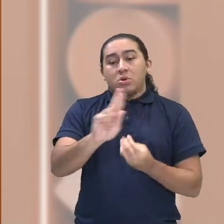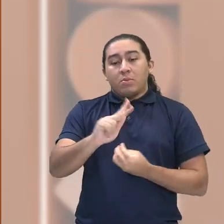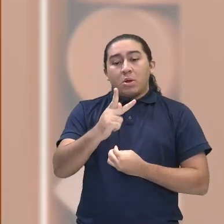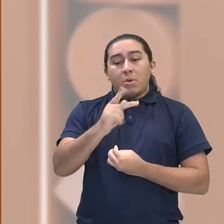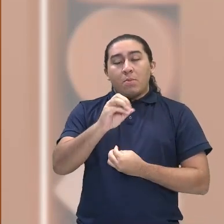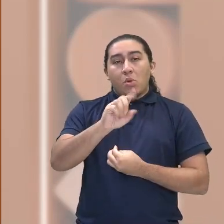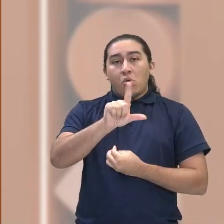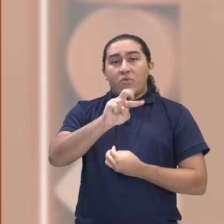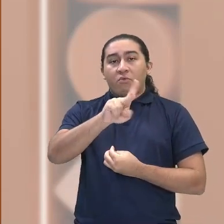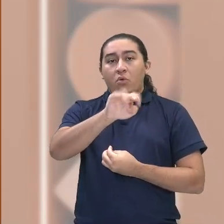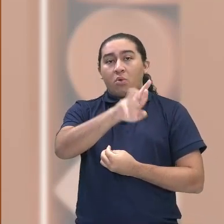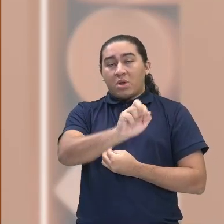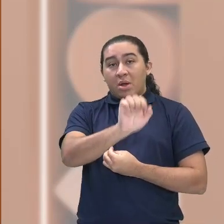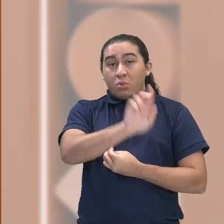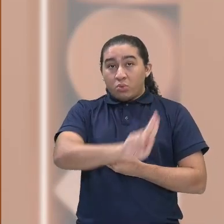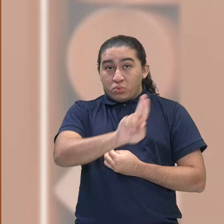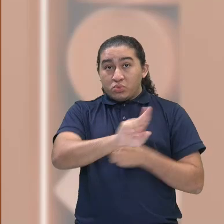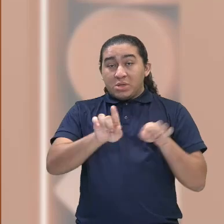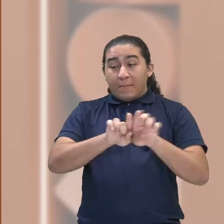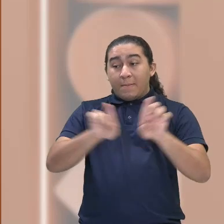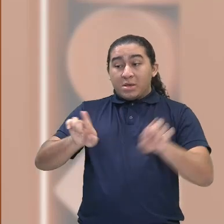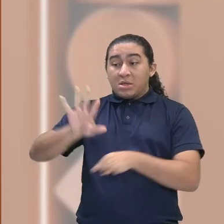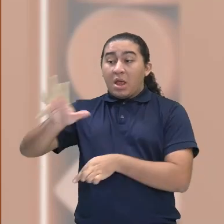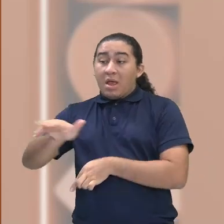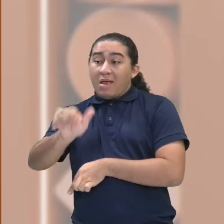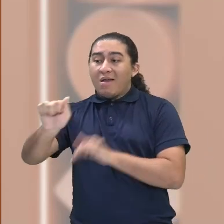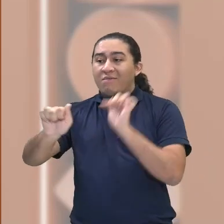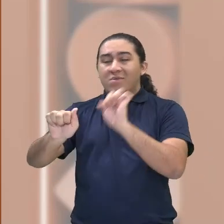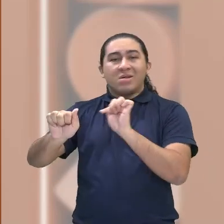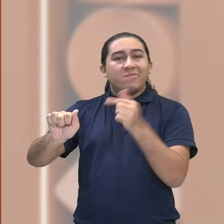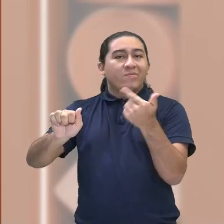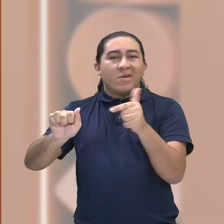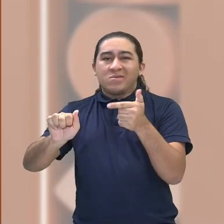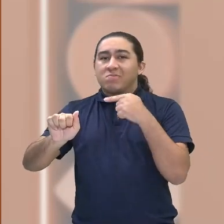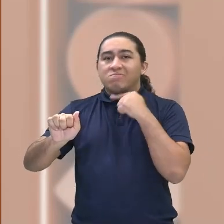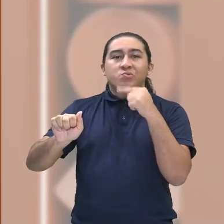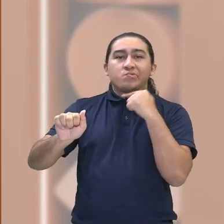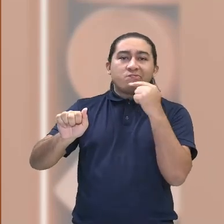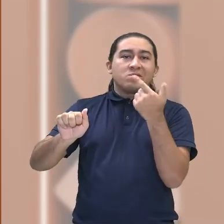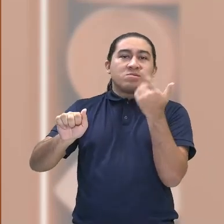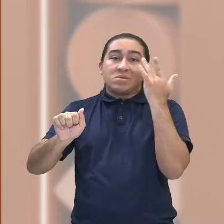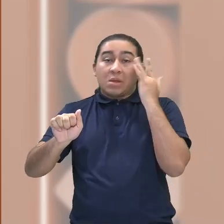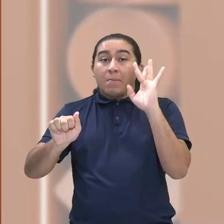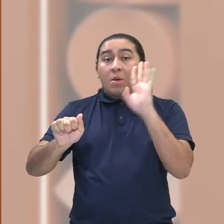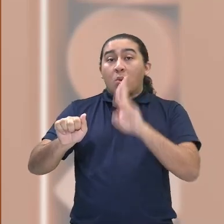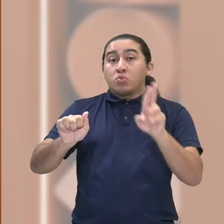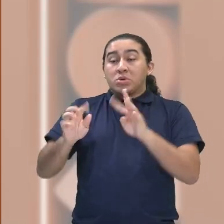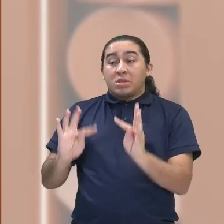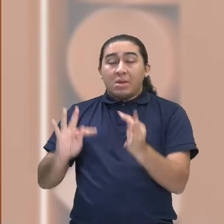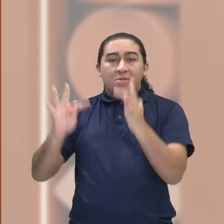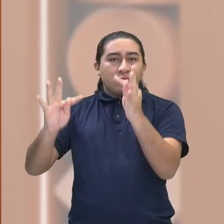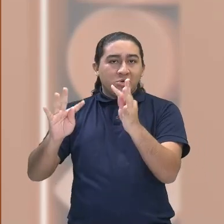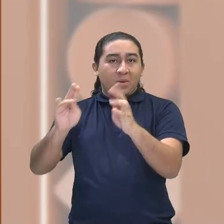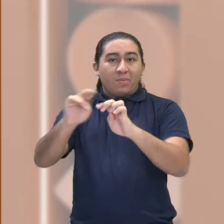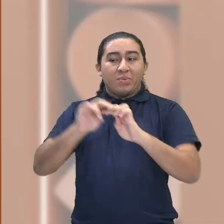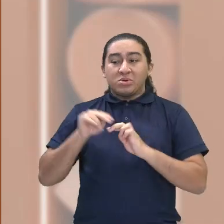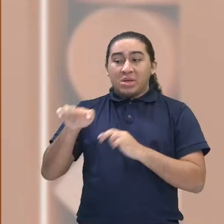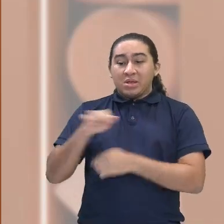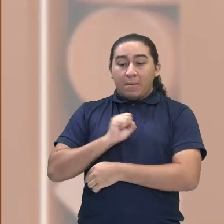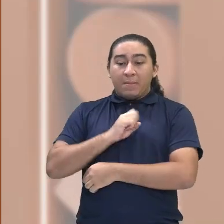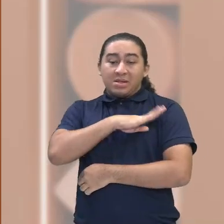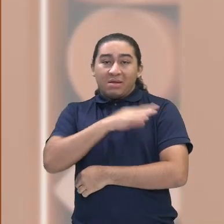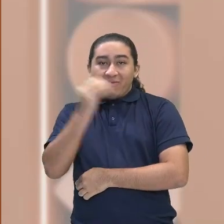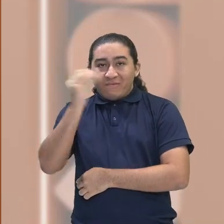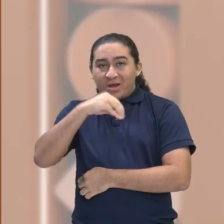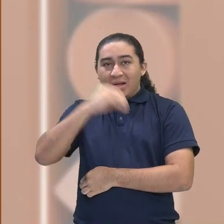os africanos não dominavam ainda, pelo menos desse império não dominava esse tipo de tecnologia, então com menos força militar